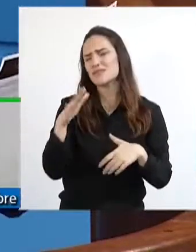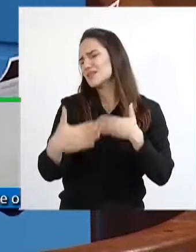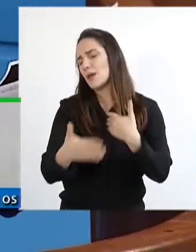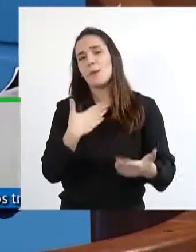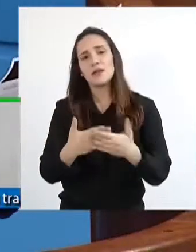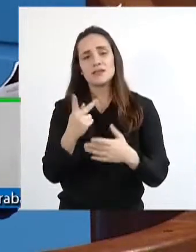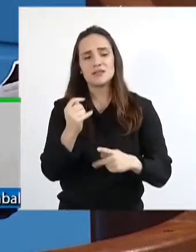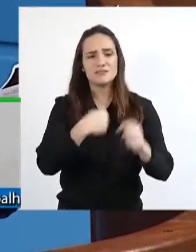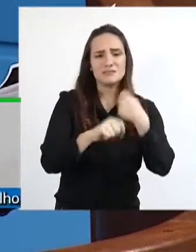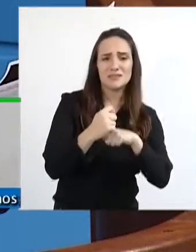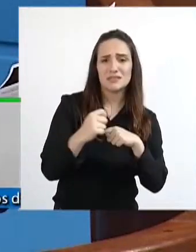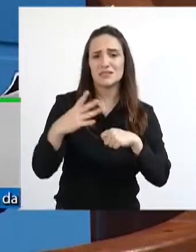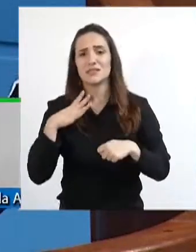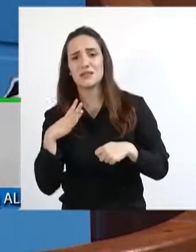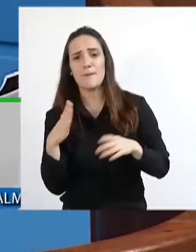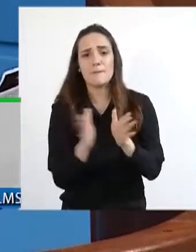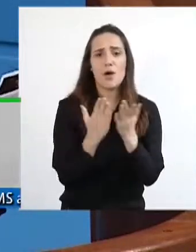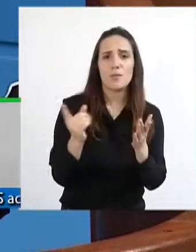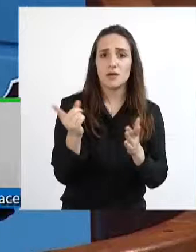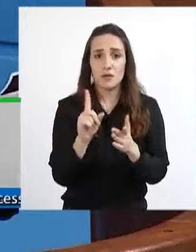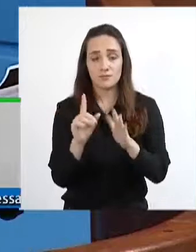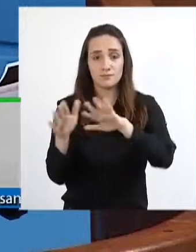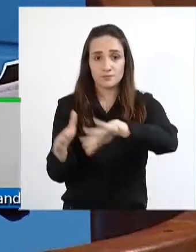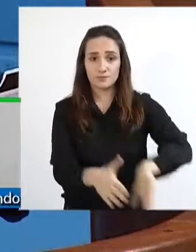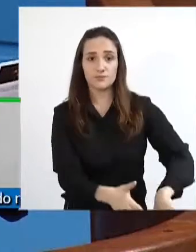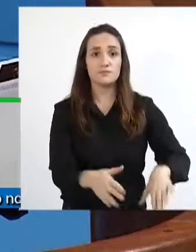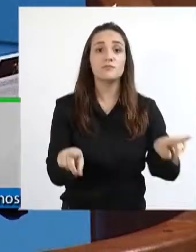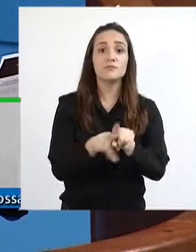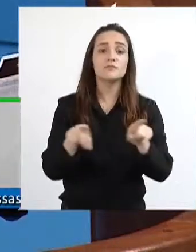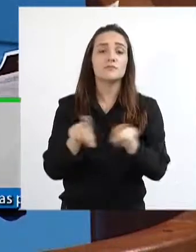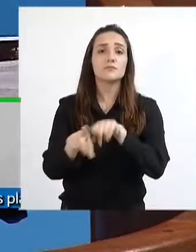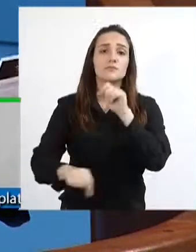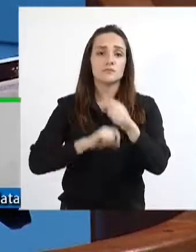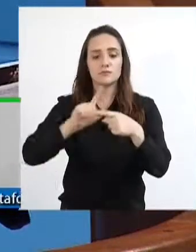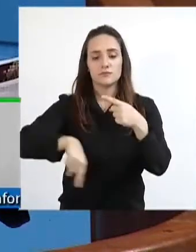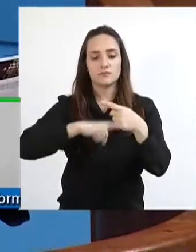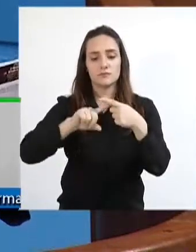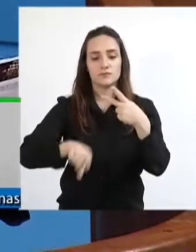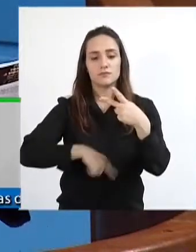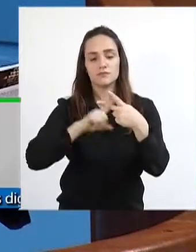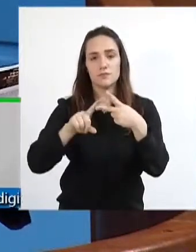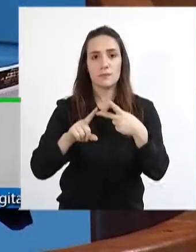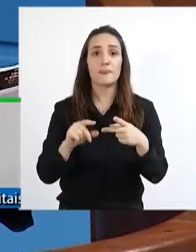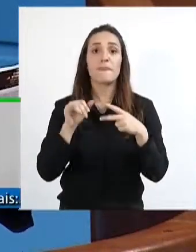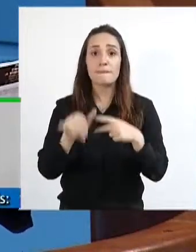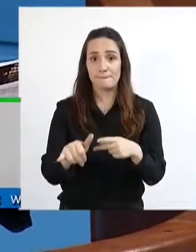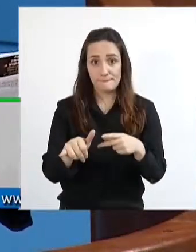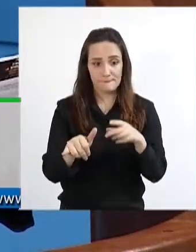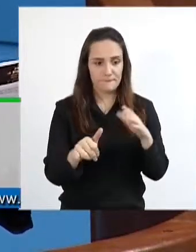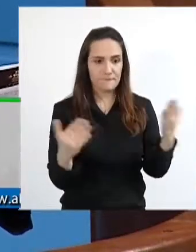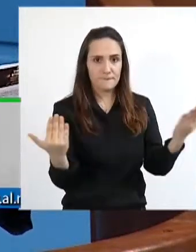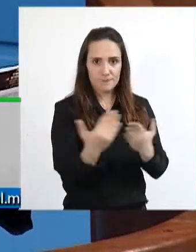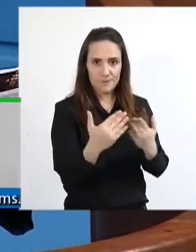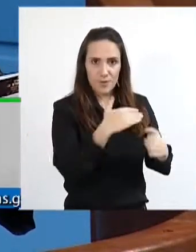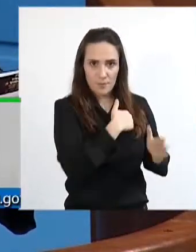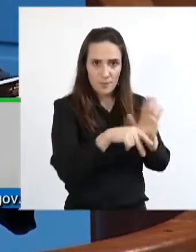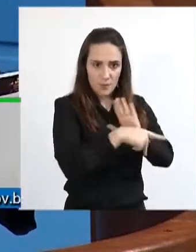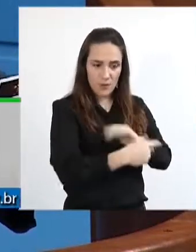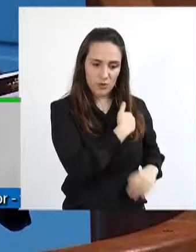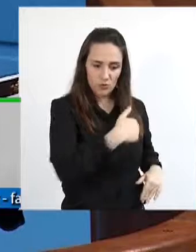menos dinâmicas e ricas. Segundo, a desconstitucionalização da Previdência Social